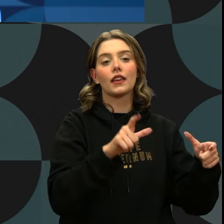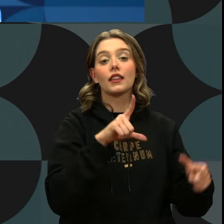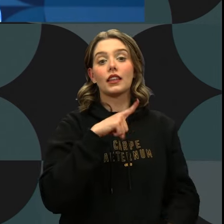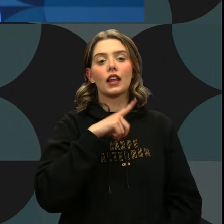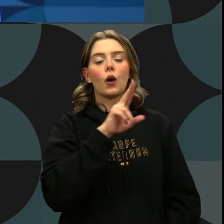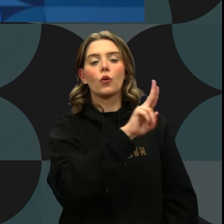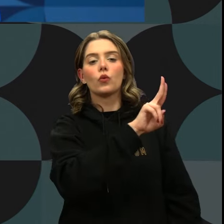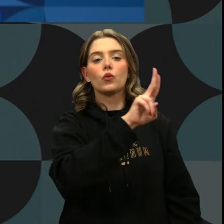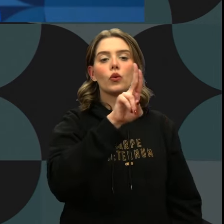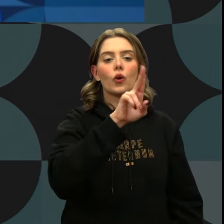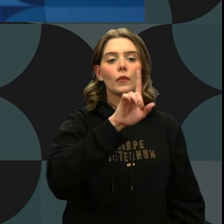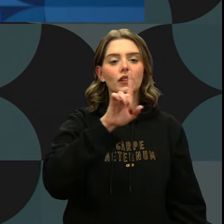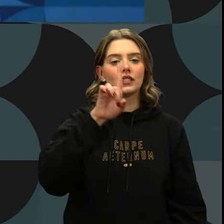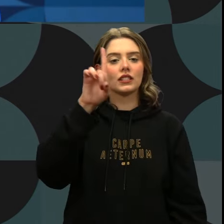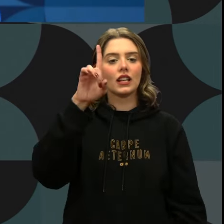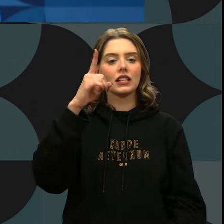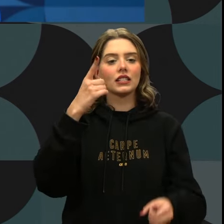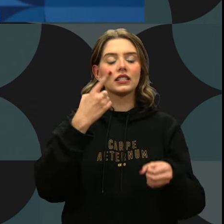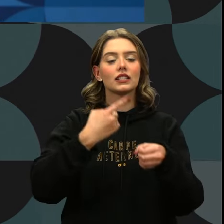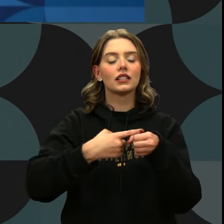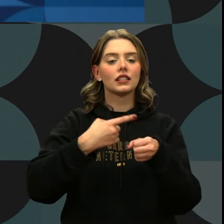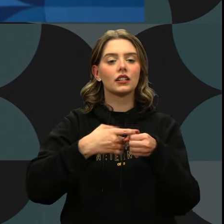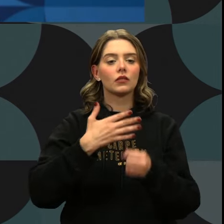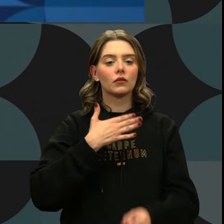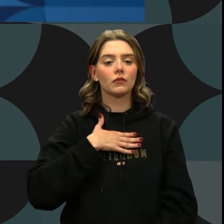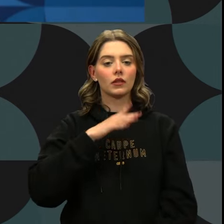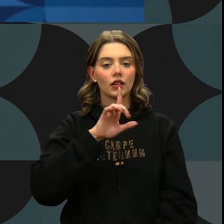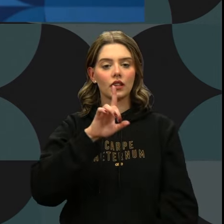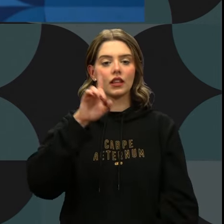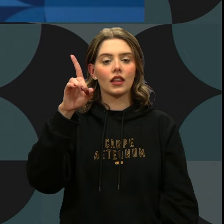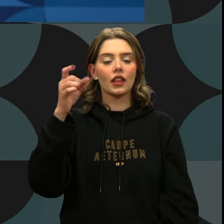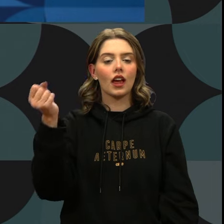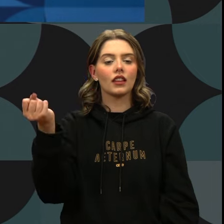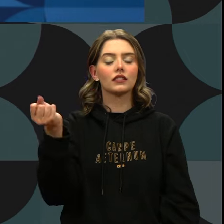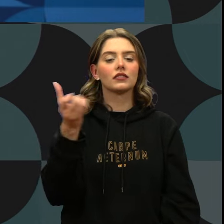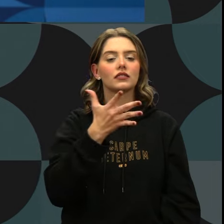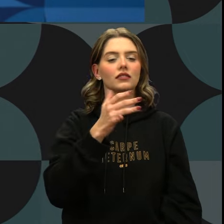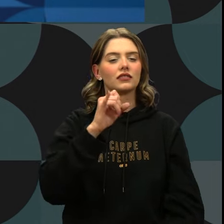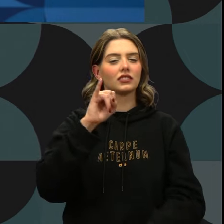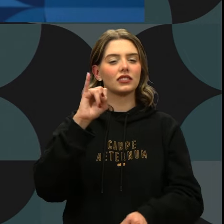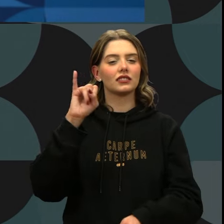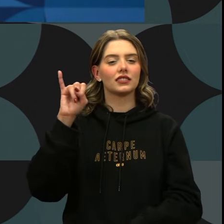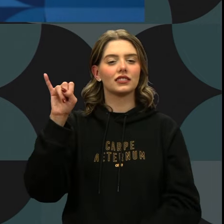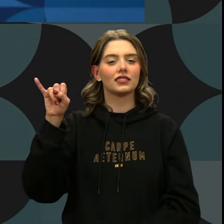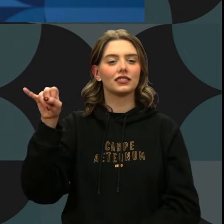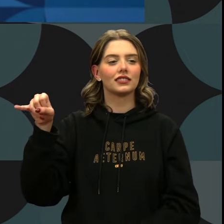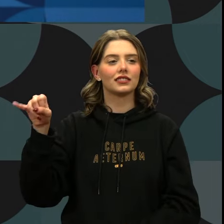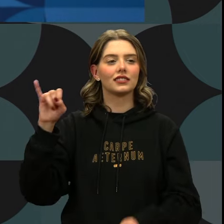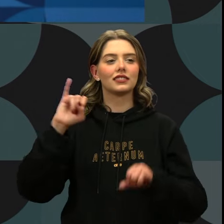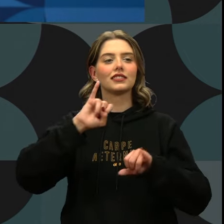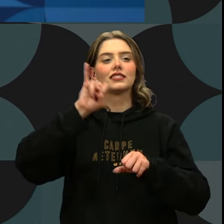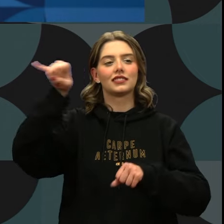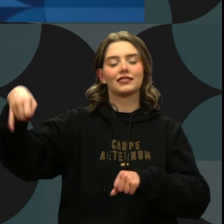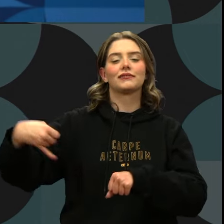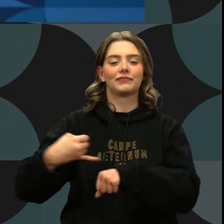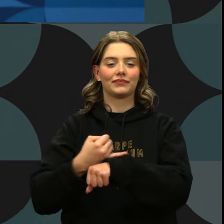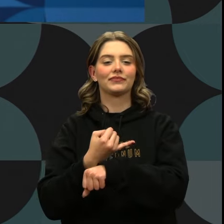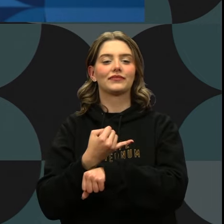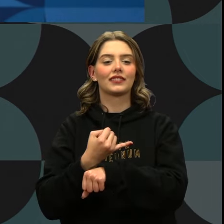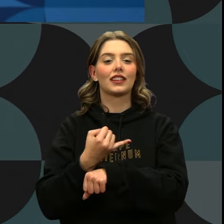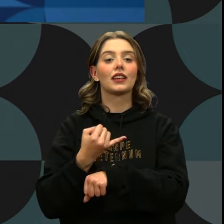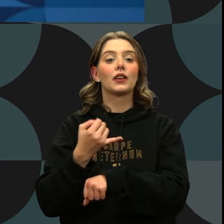meu Deus, o nome da cidade do meu Deus, a nova Jerusalém que desce do céu, vinda da parte do meu Deus, e o